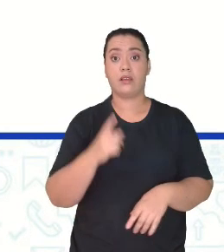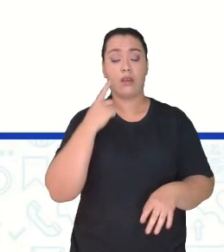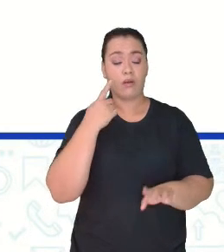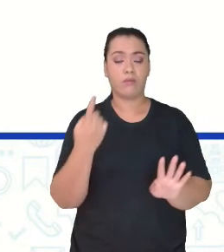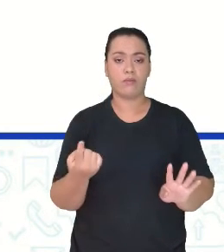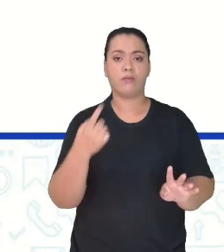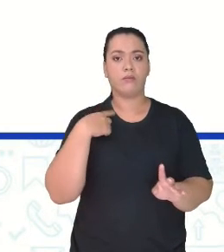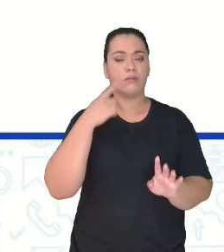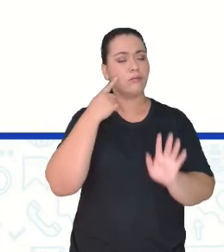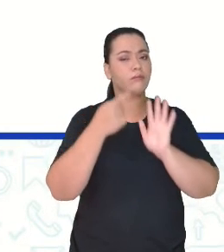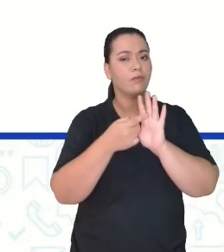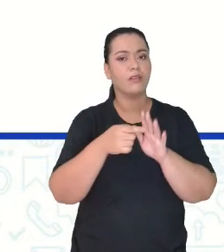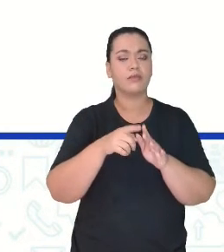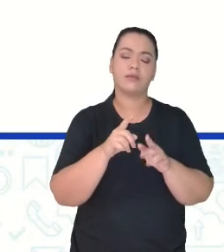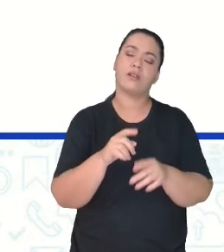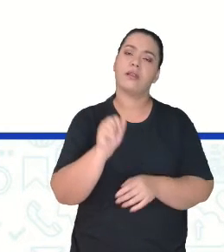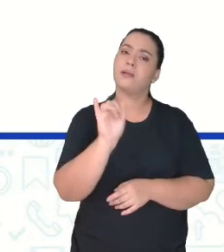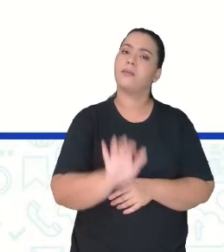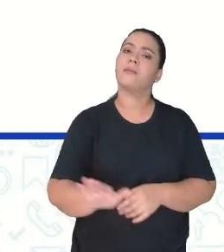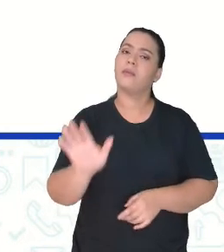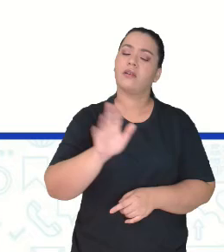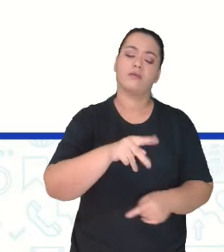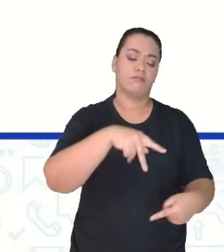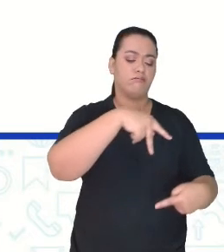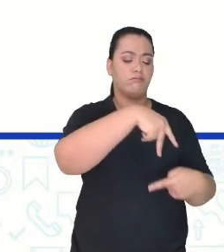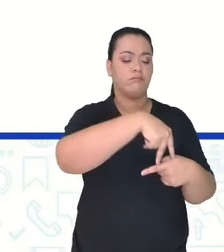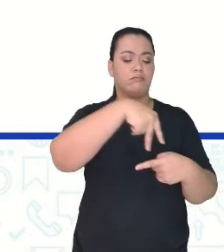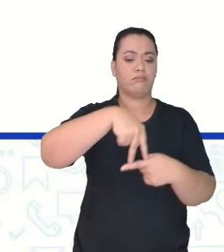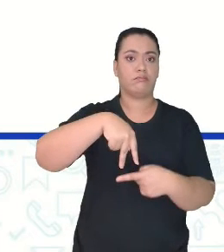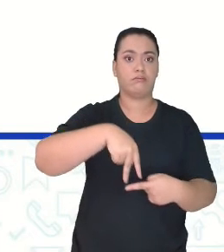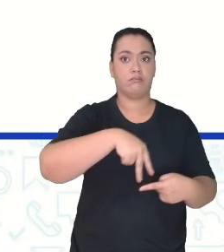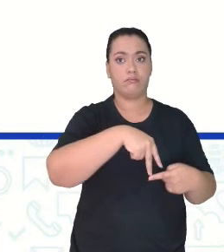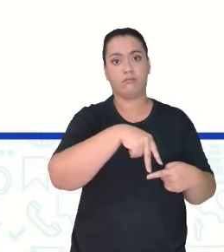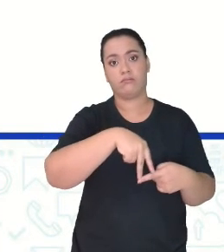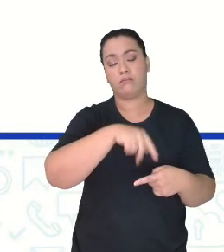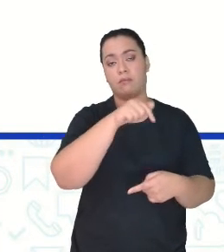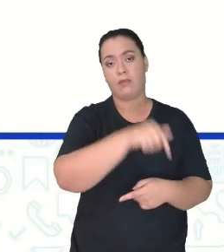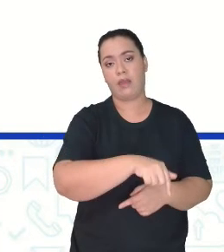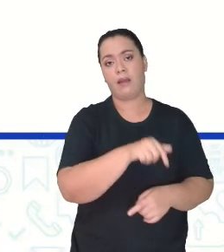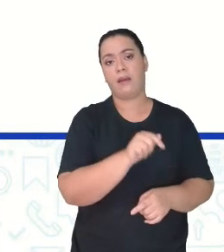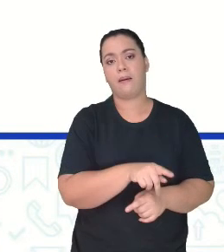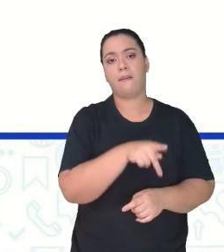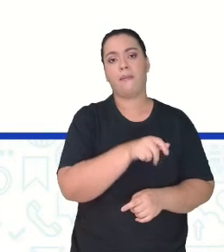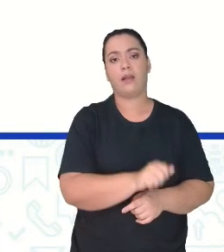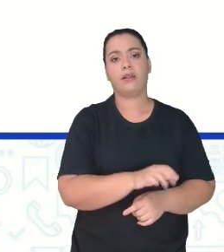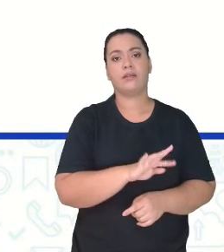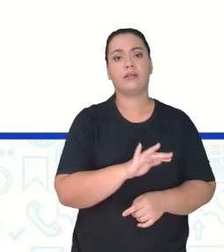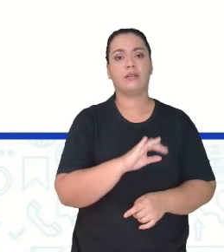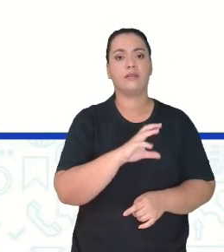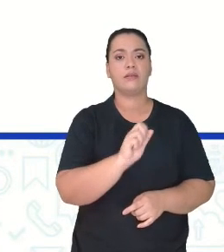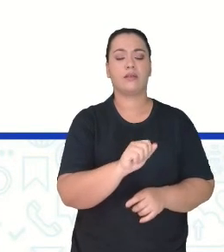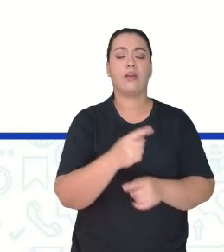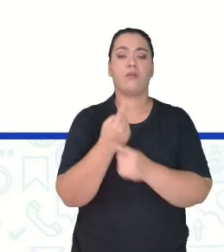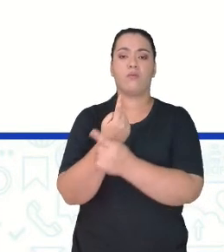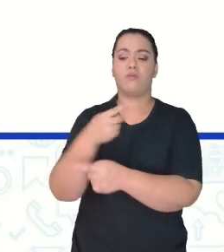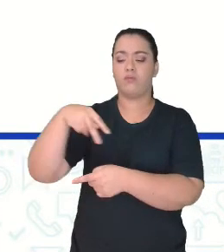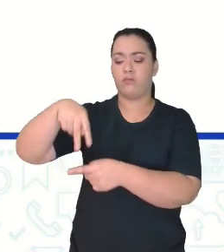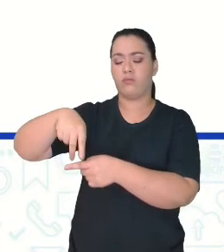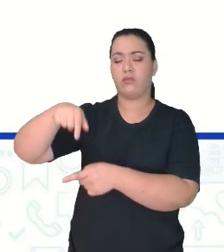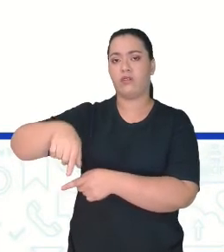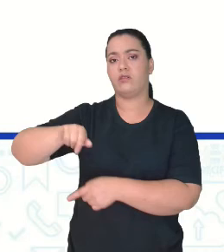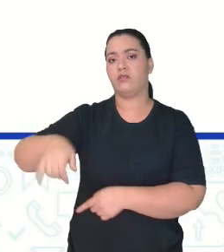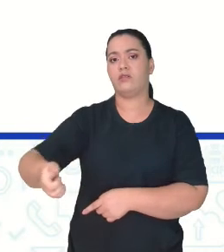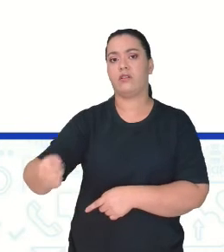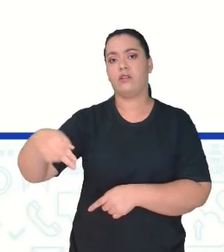partes aí em triângulos, eu tenho 4 triângulos aí para Patrícia, somado com um triângulo para